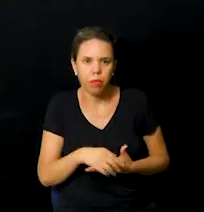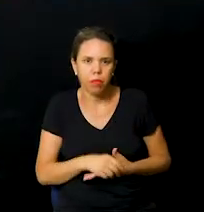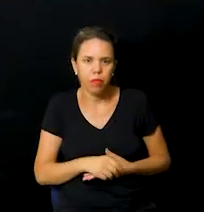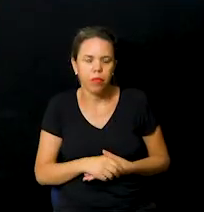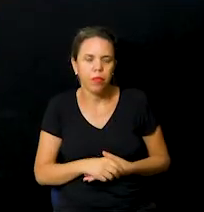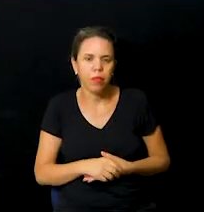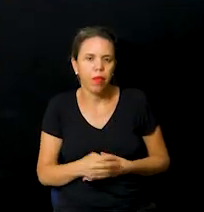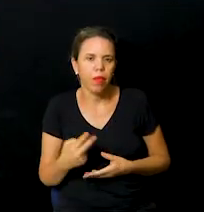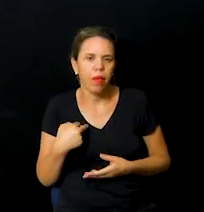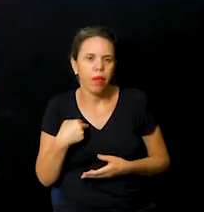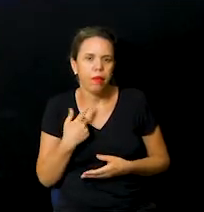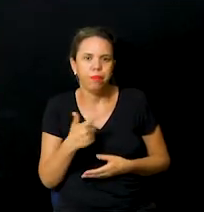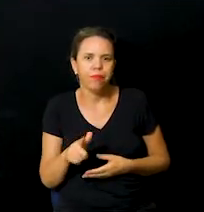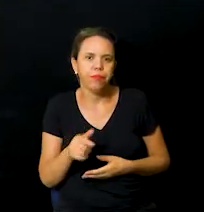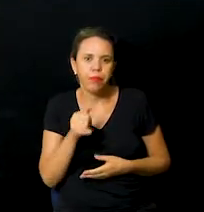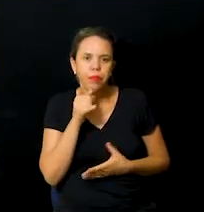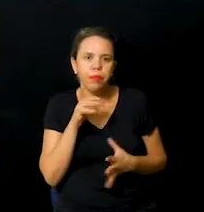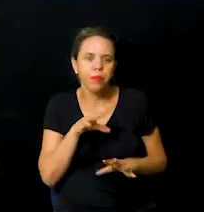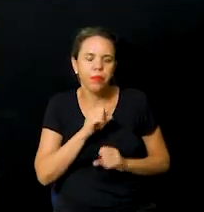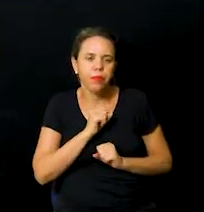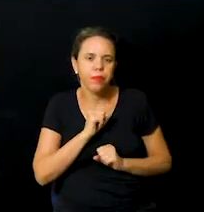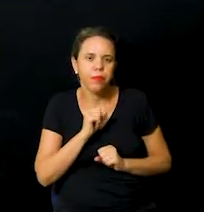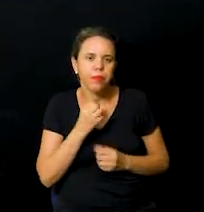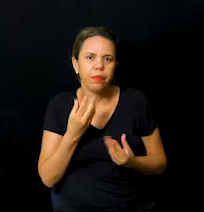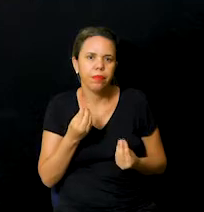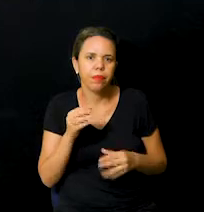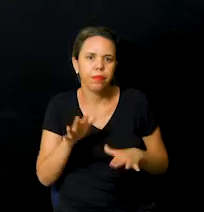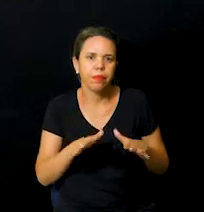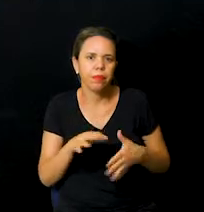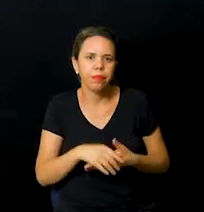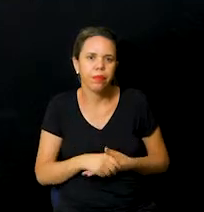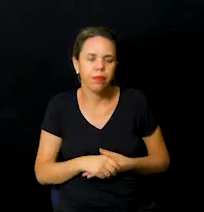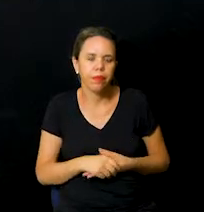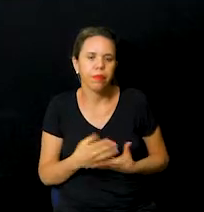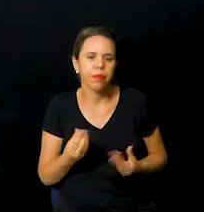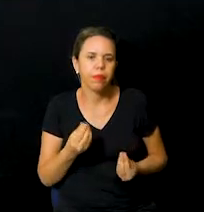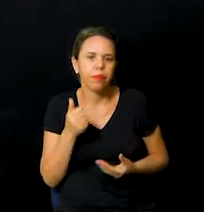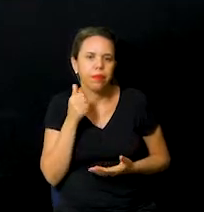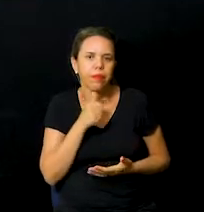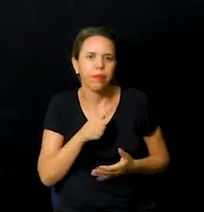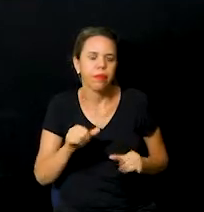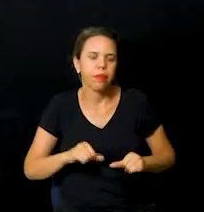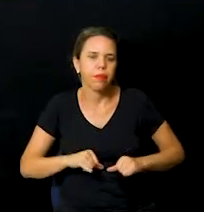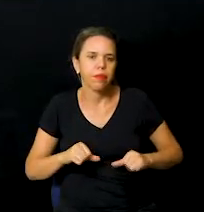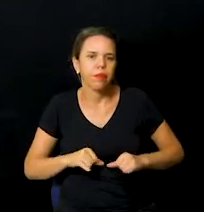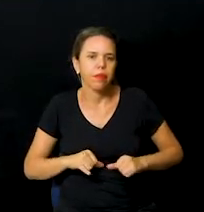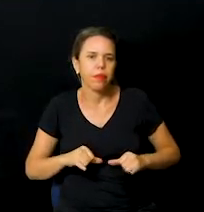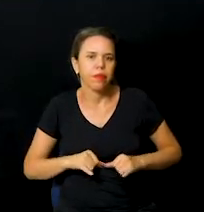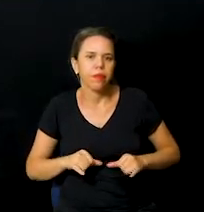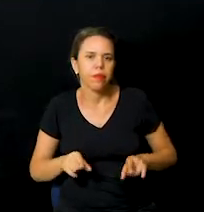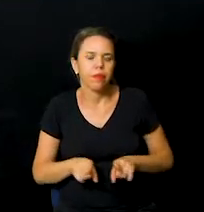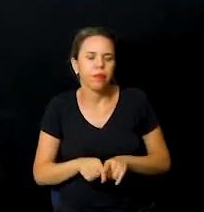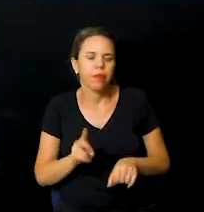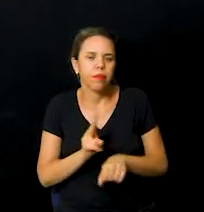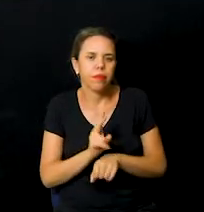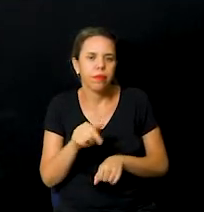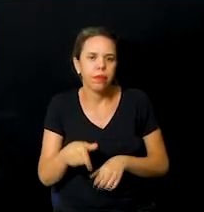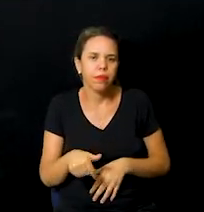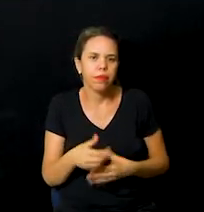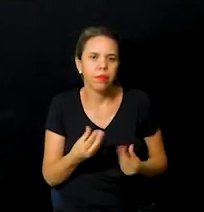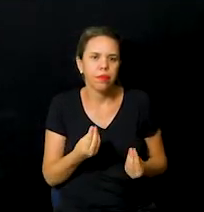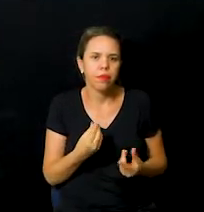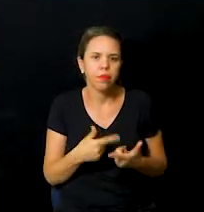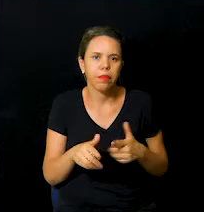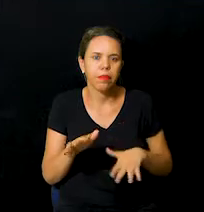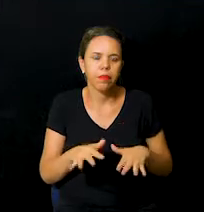filho. A gente não pode ter apego. E muitas das vezes, tem muitas mulheres que sofrem, e a gente também